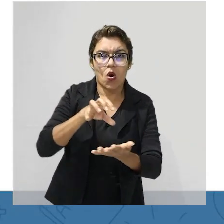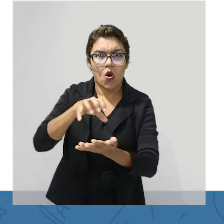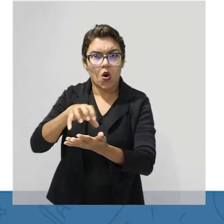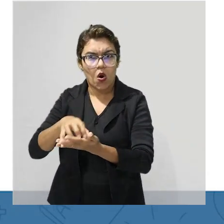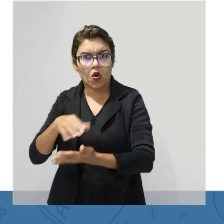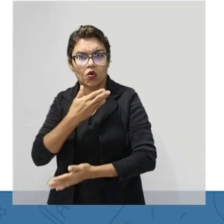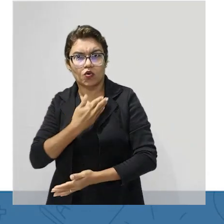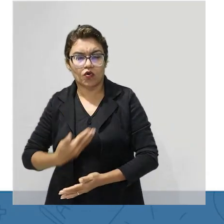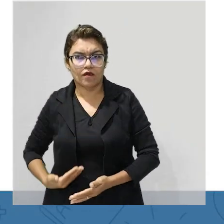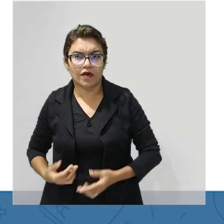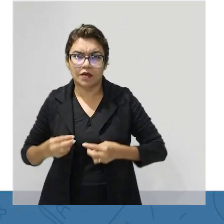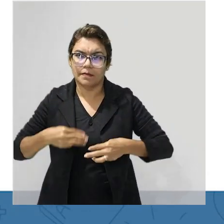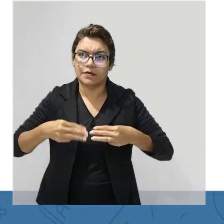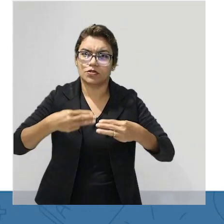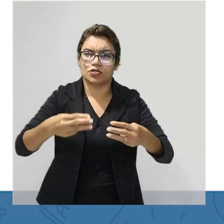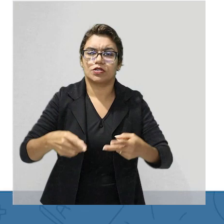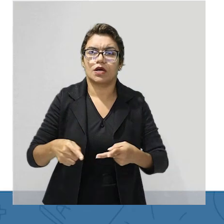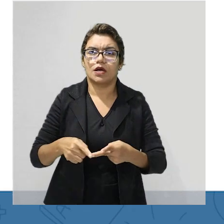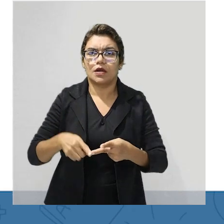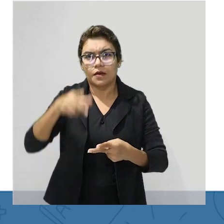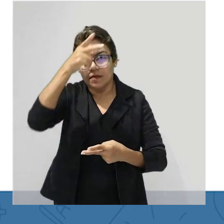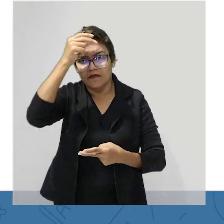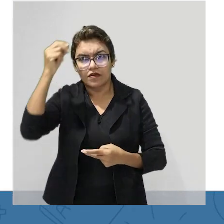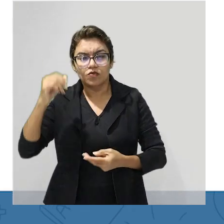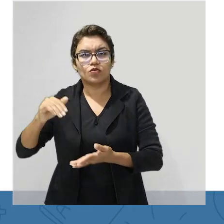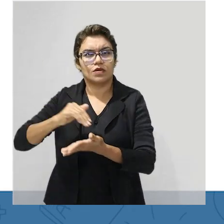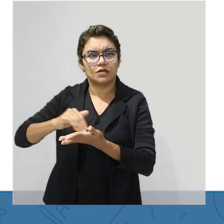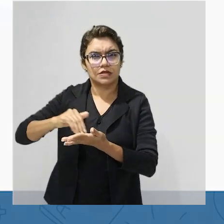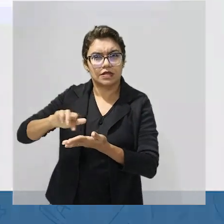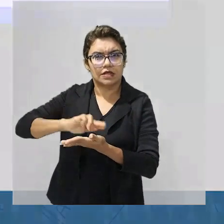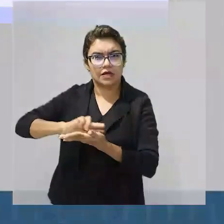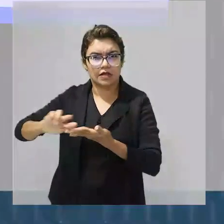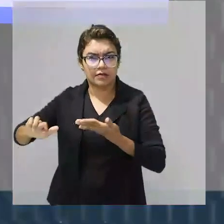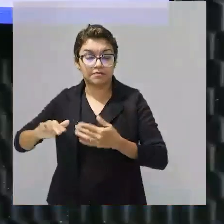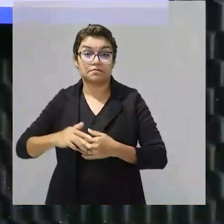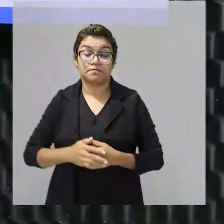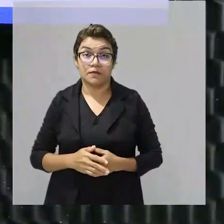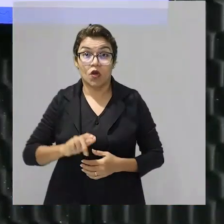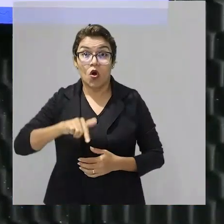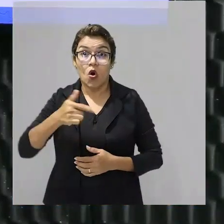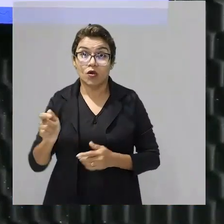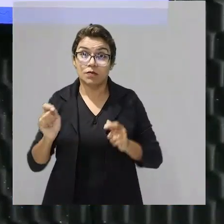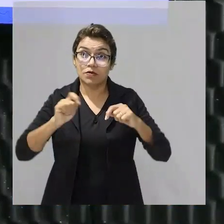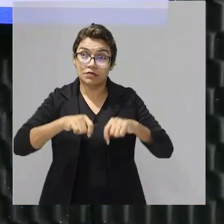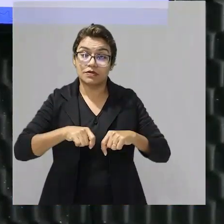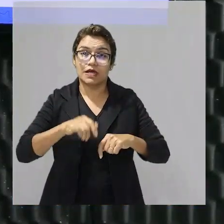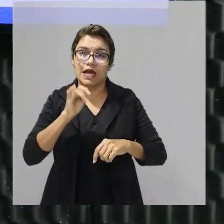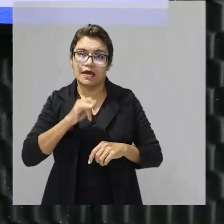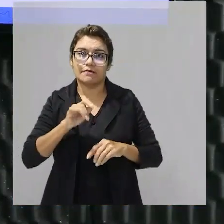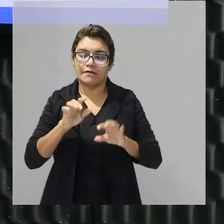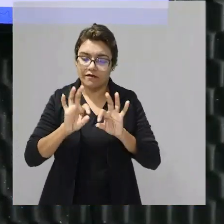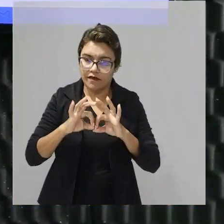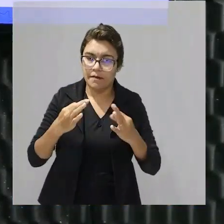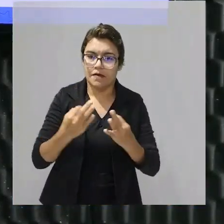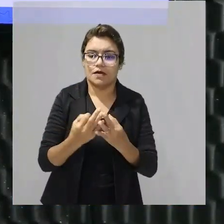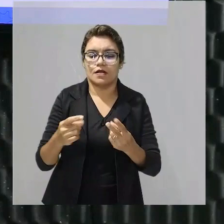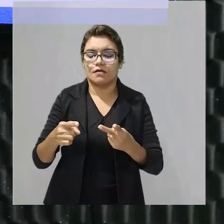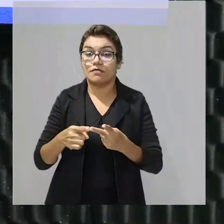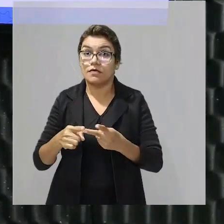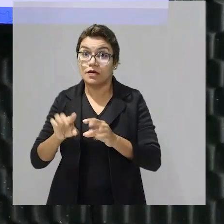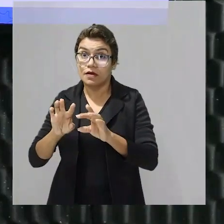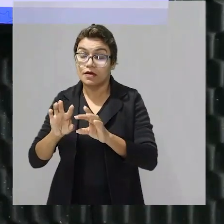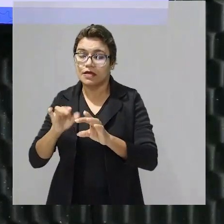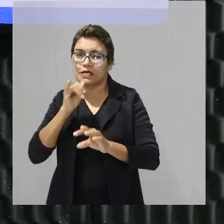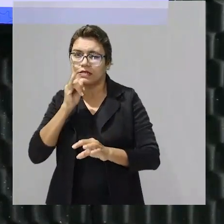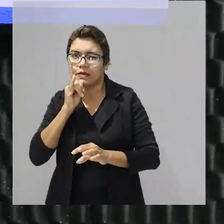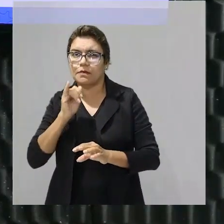que indiquem ação e que essas ações possam gerar o efeito que é esperado.